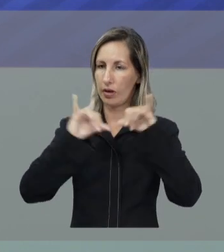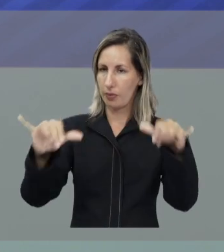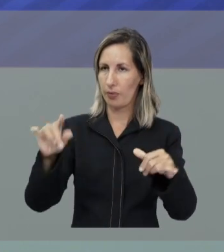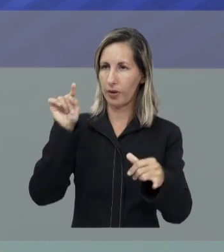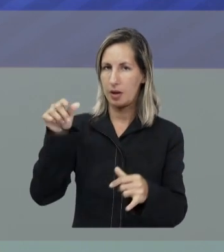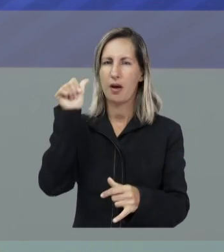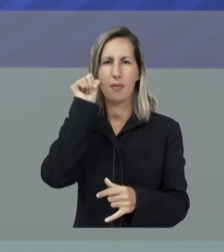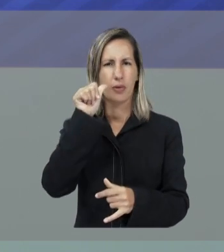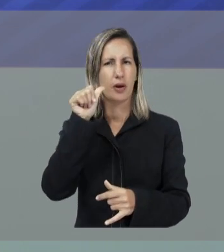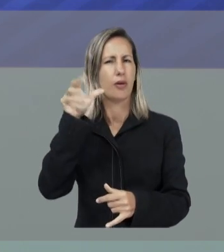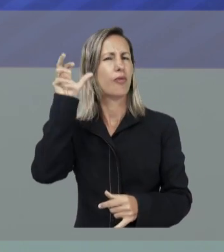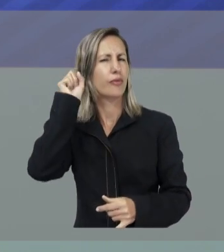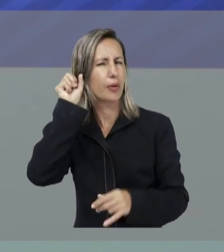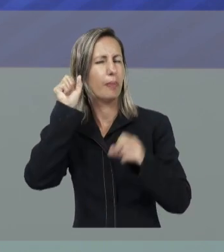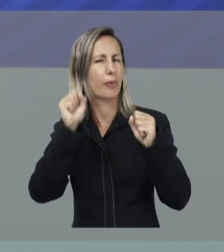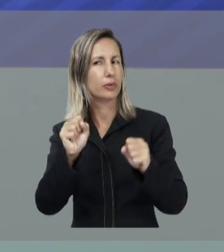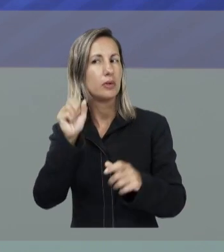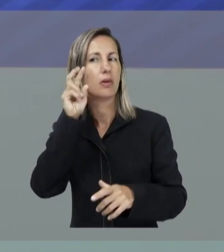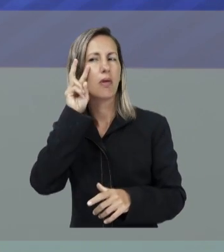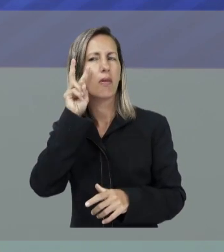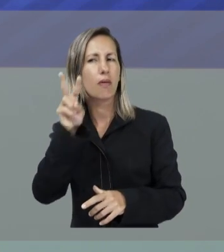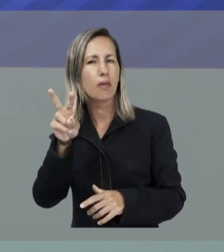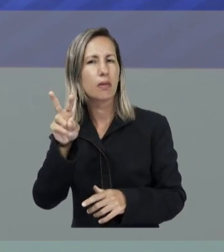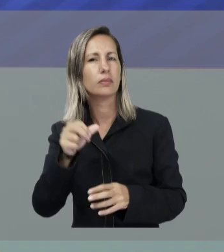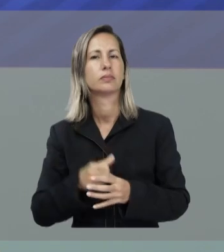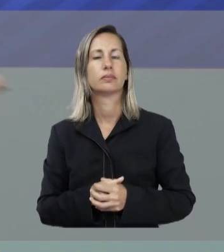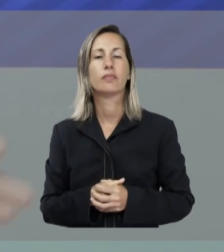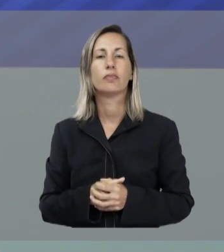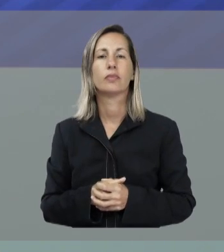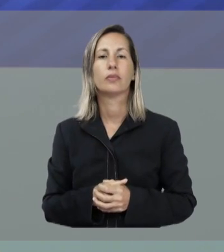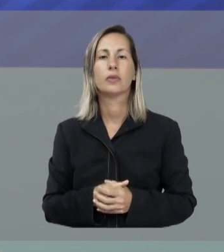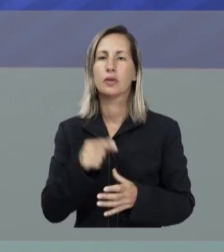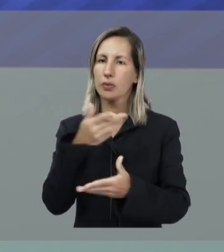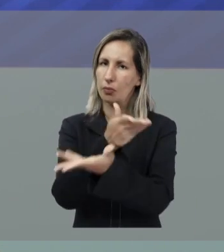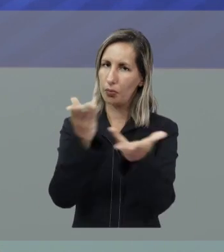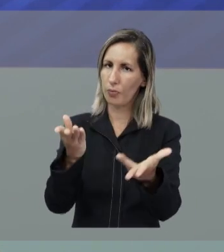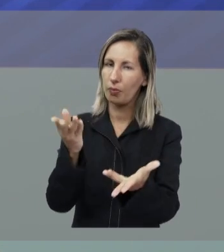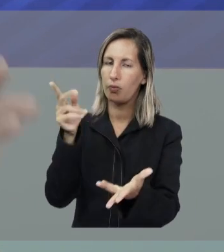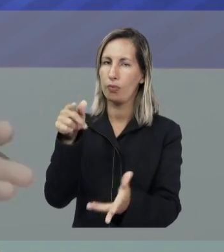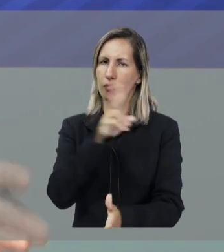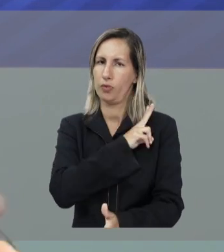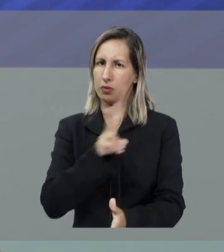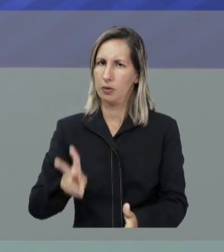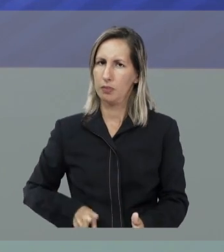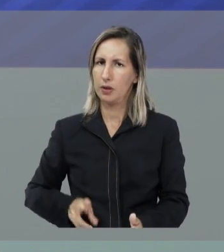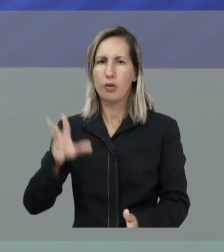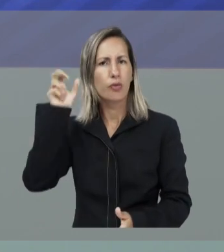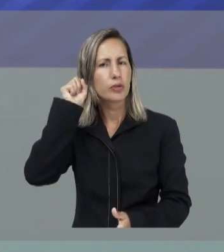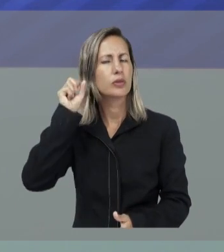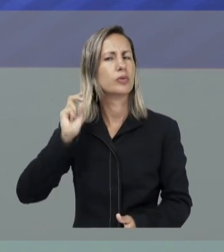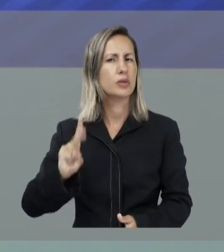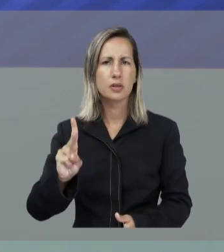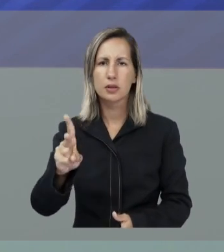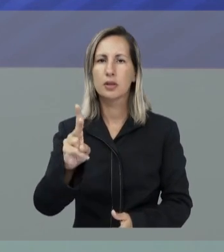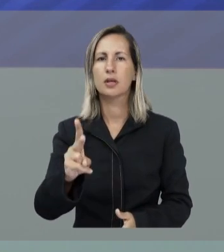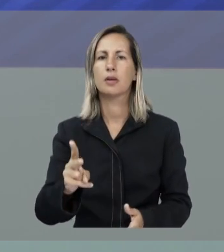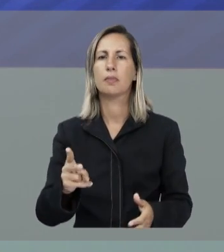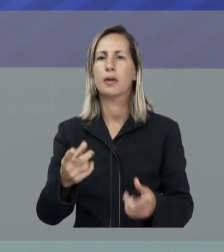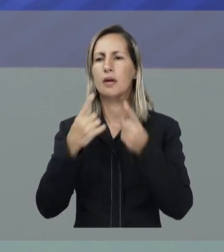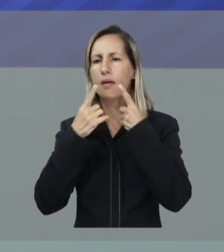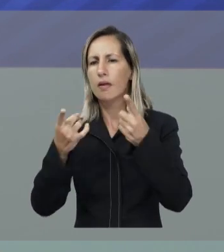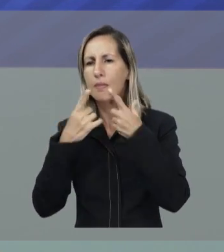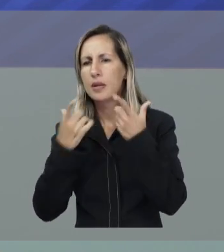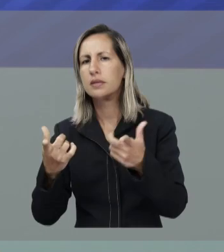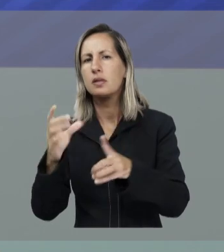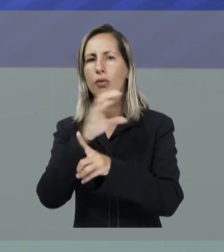esse dom de ouvir, de prestar atenção, e um parlamentar está sempre ouvindo os clamores da população,